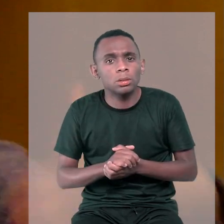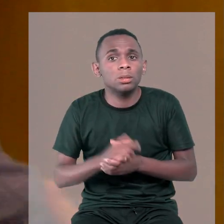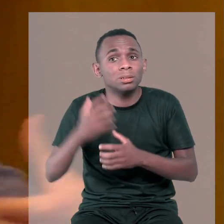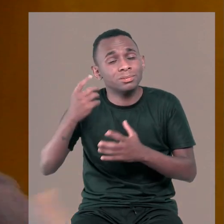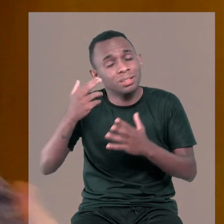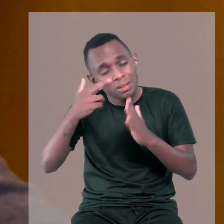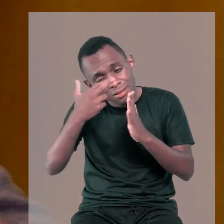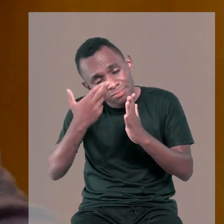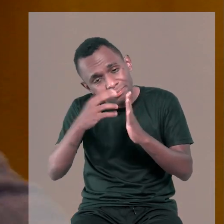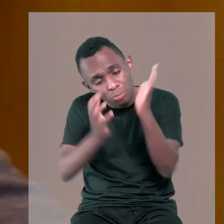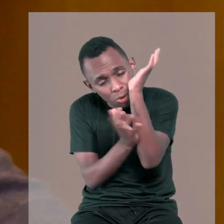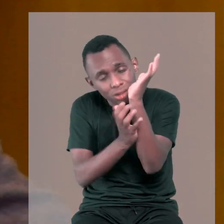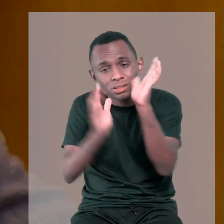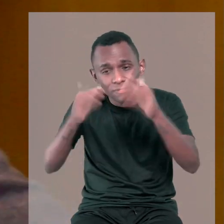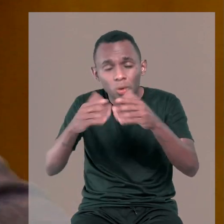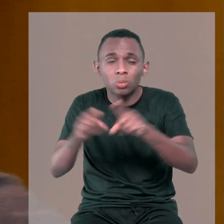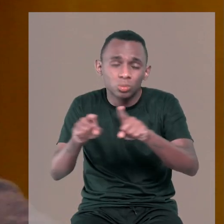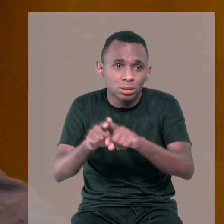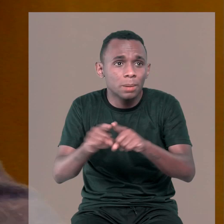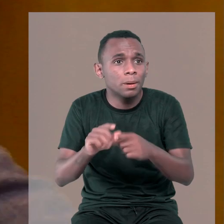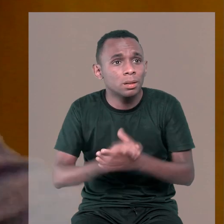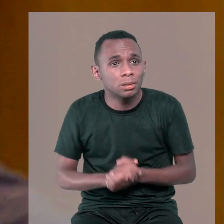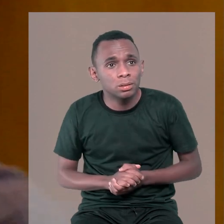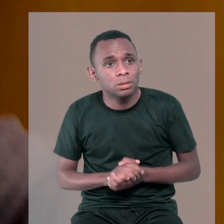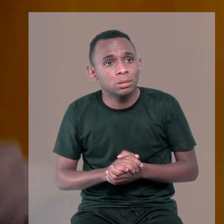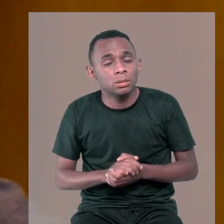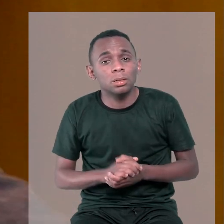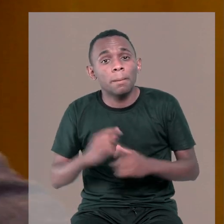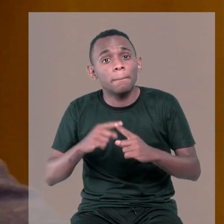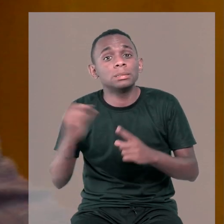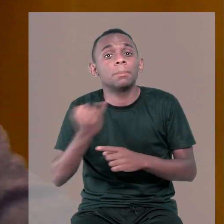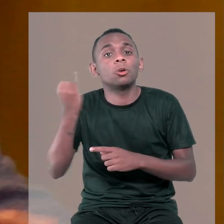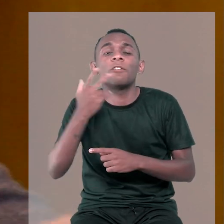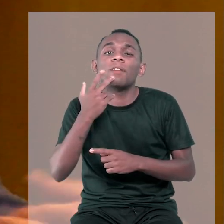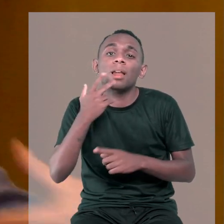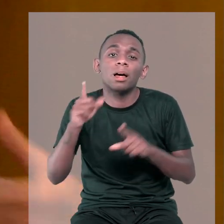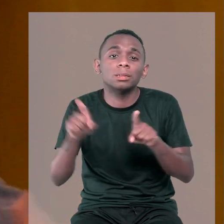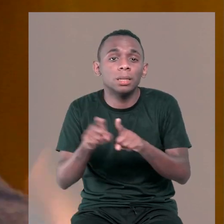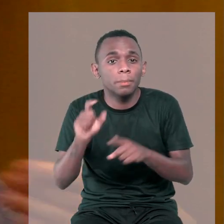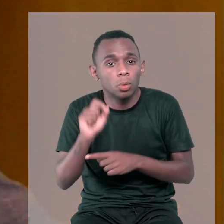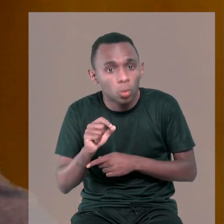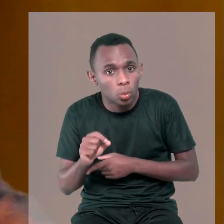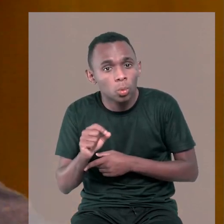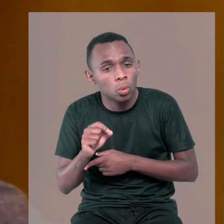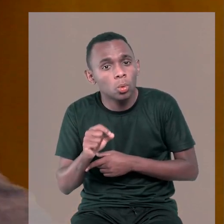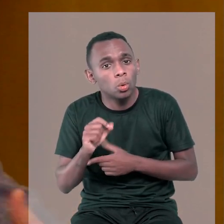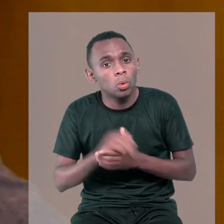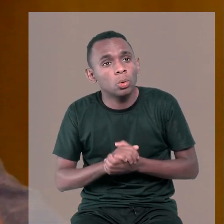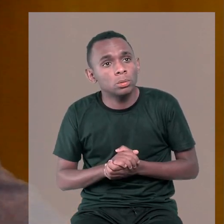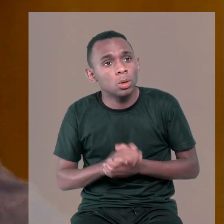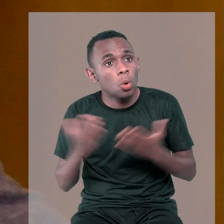que lugar a democracia teria, né? Em lidar entre o esquecimento, o pensamento e como ela poderia balizar a